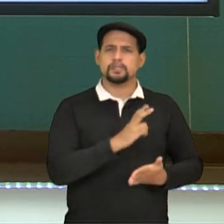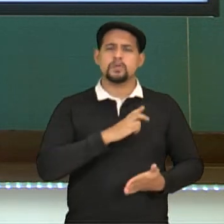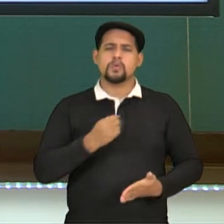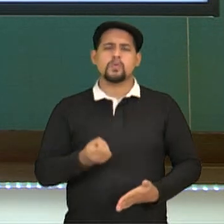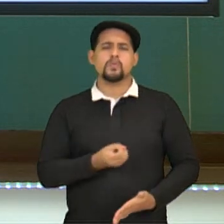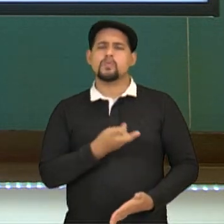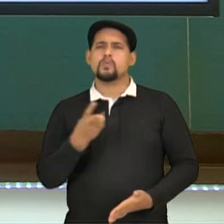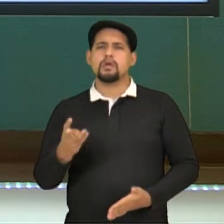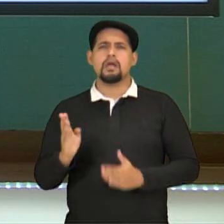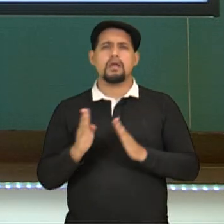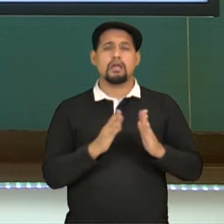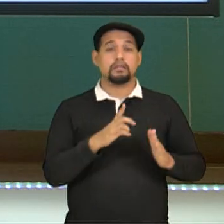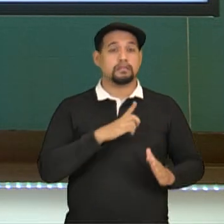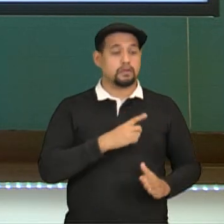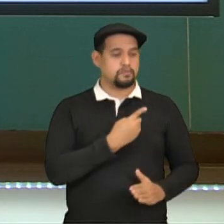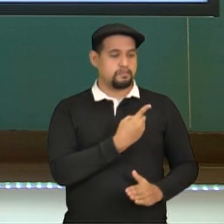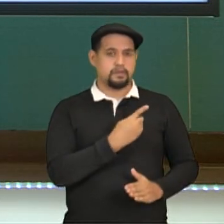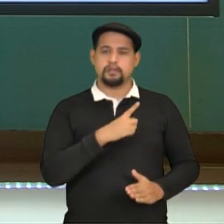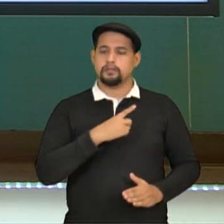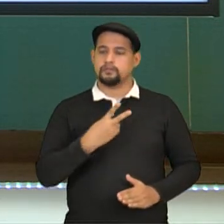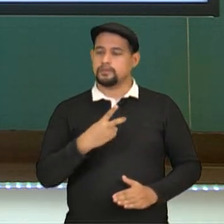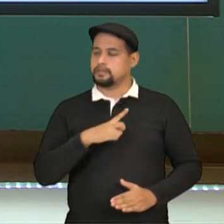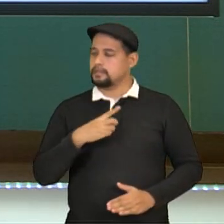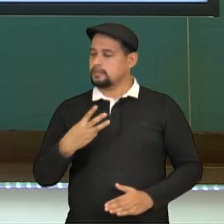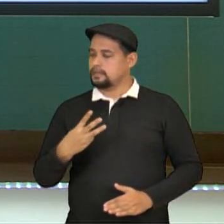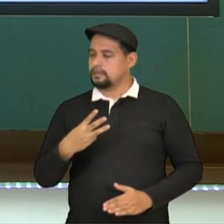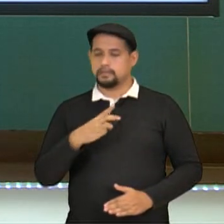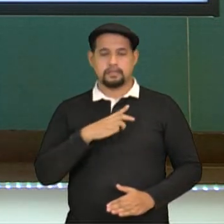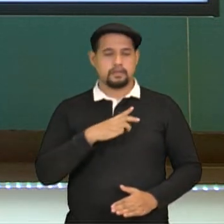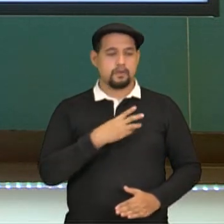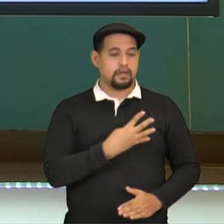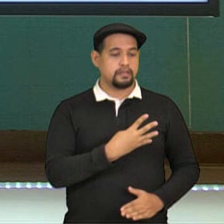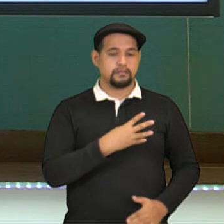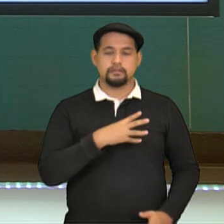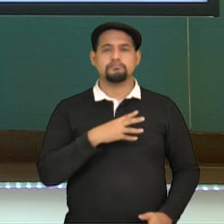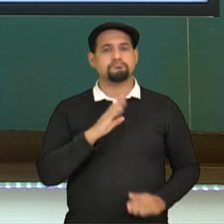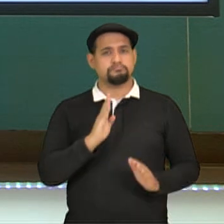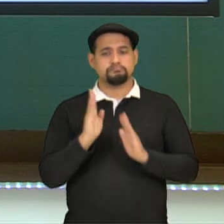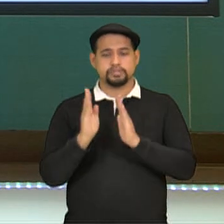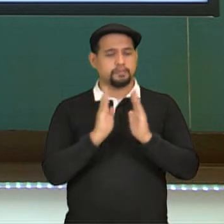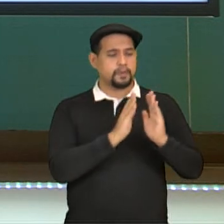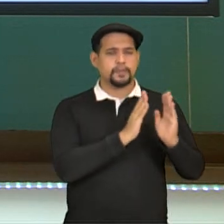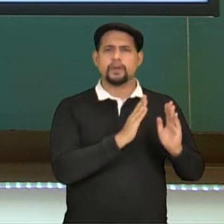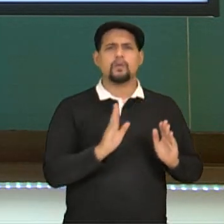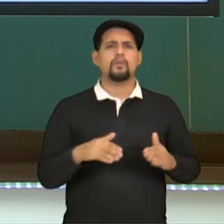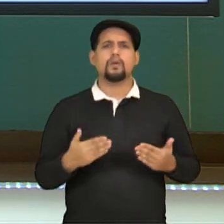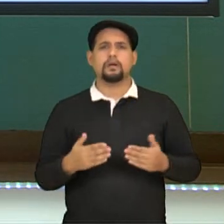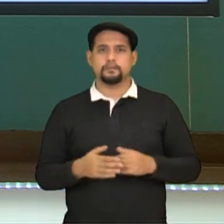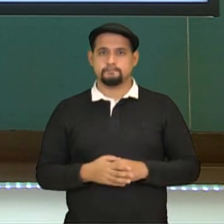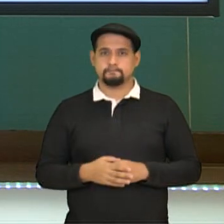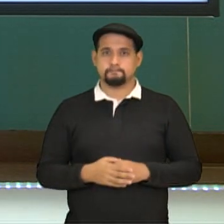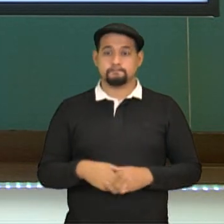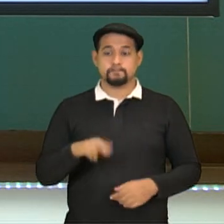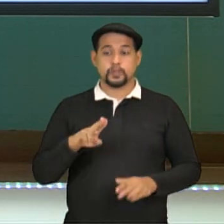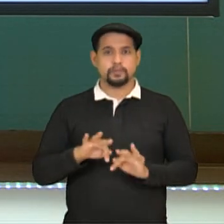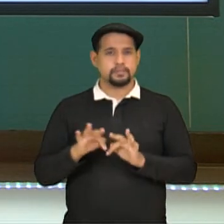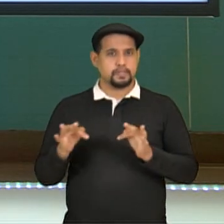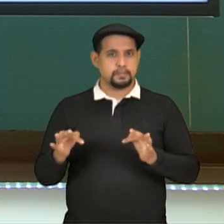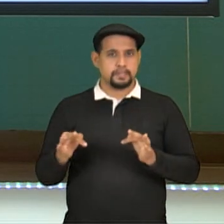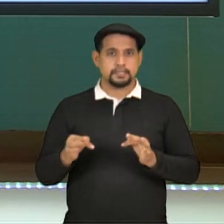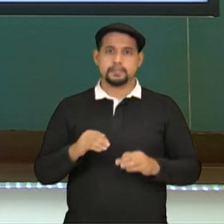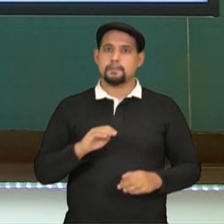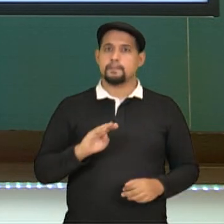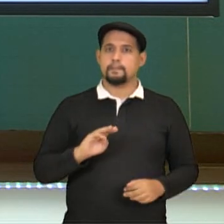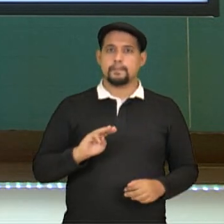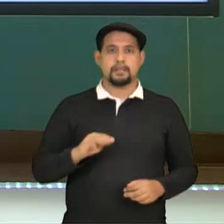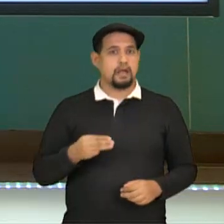quantas classes? Eu tenho 1, 2, 3, 4 classes. Quem são elas? Unidade simples,